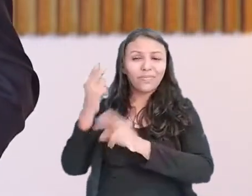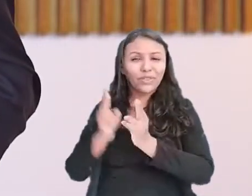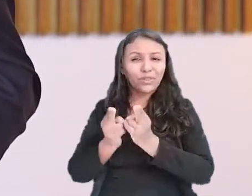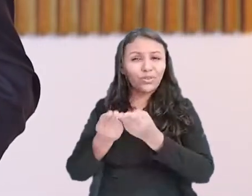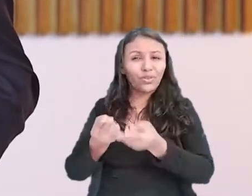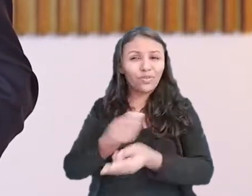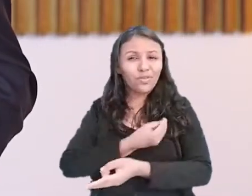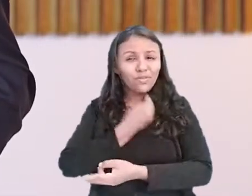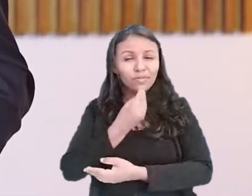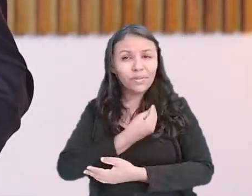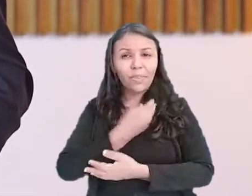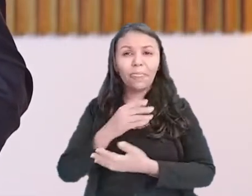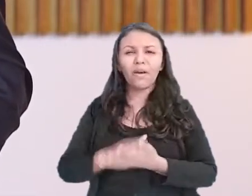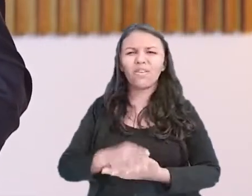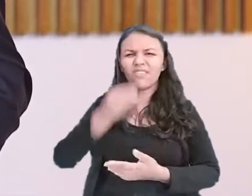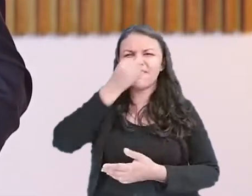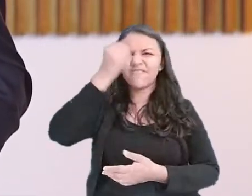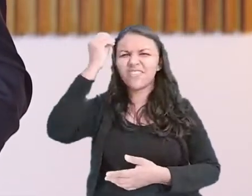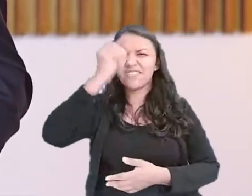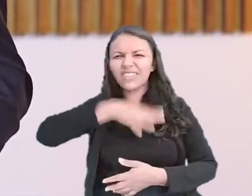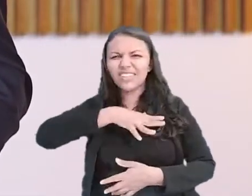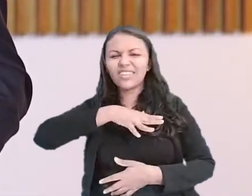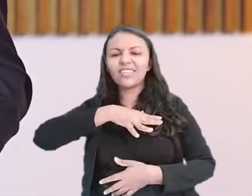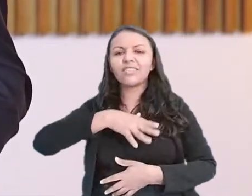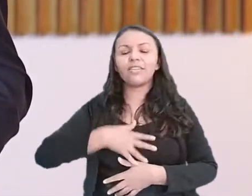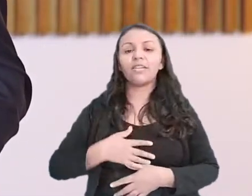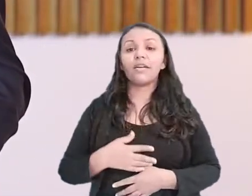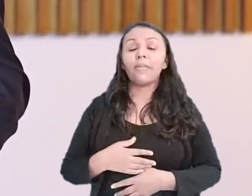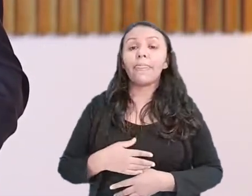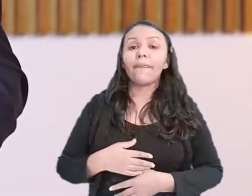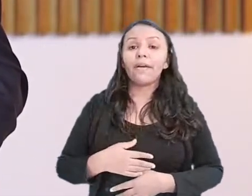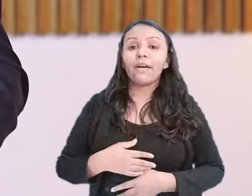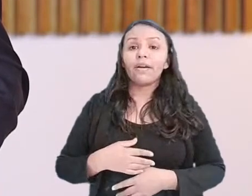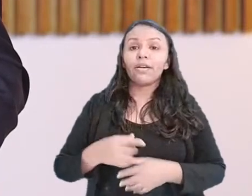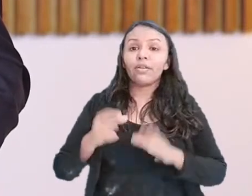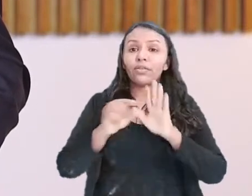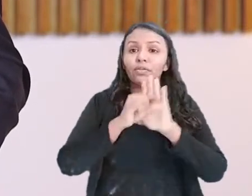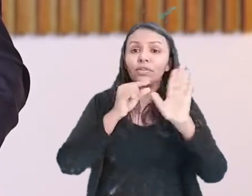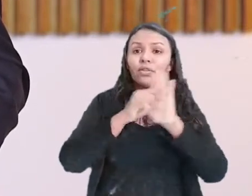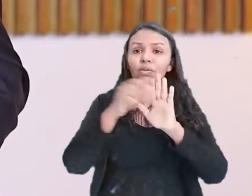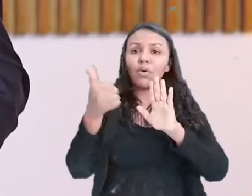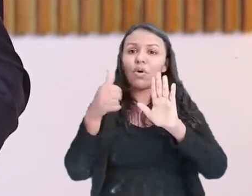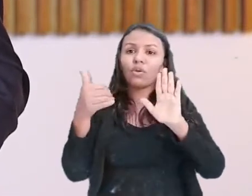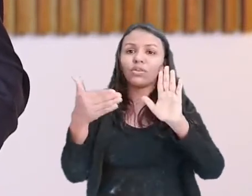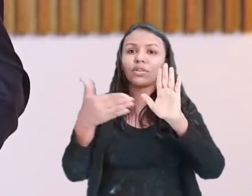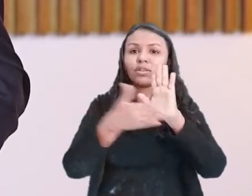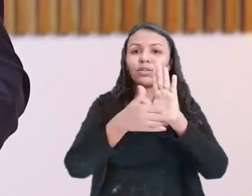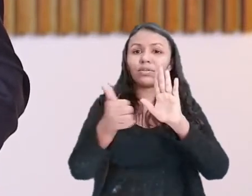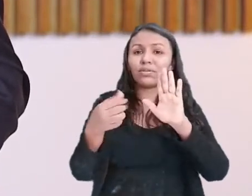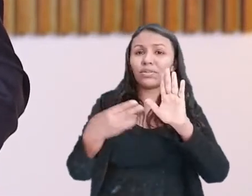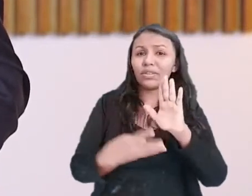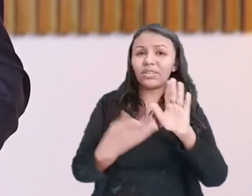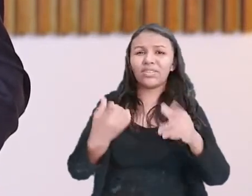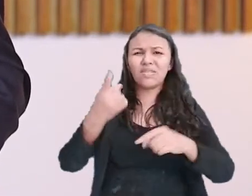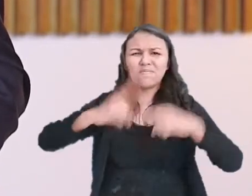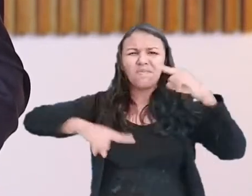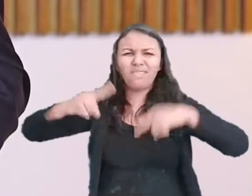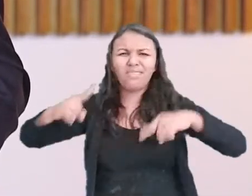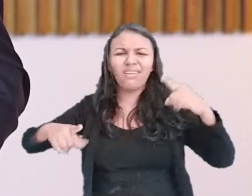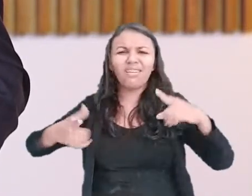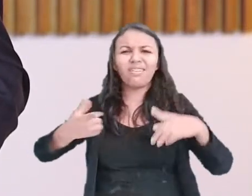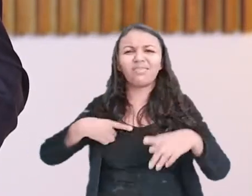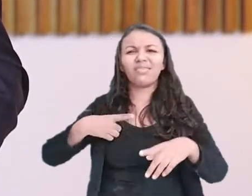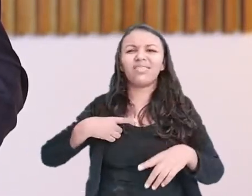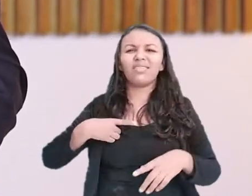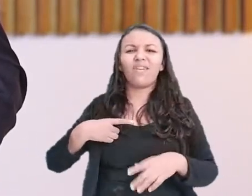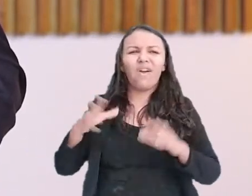descrita nos versículos 11 a 13 é comum em nossos dias, a imoralidade, a corrupção,